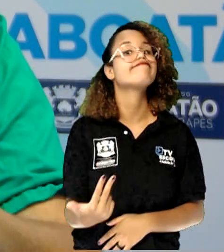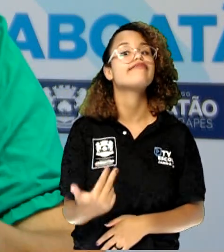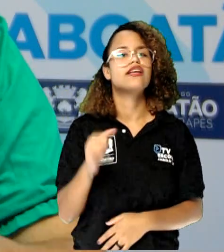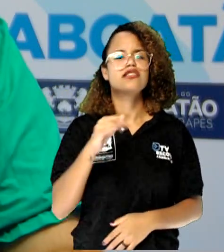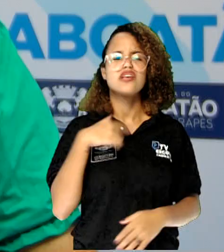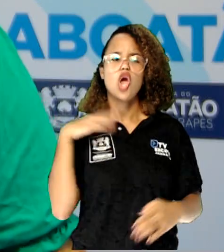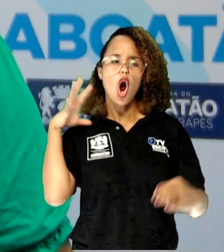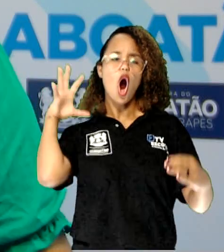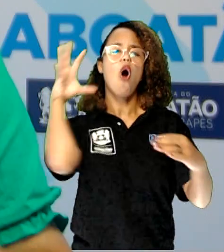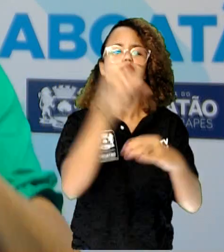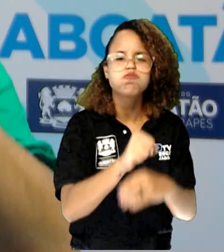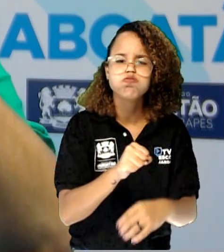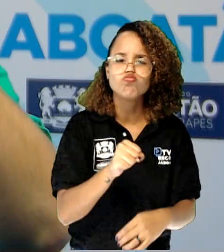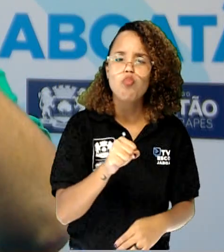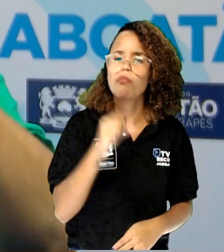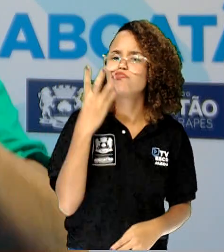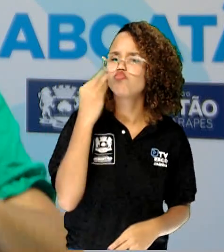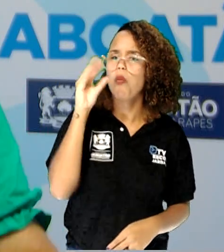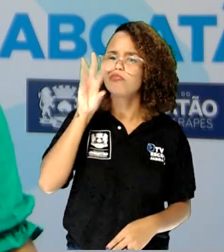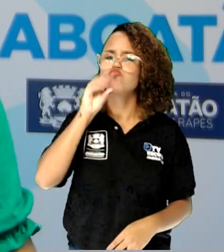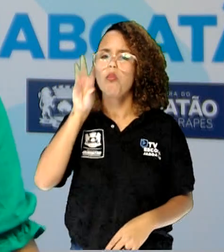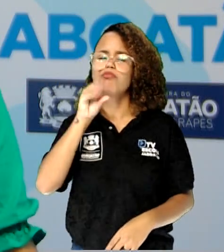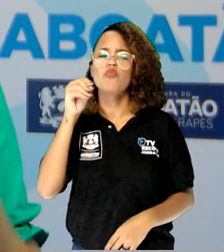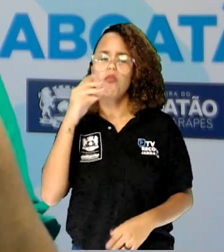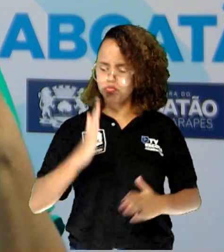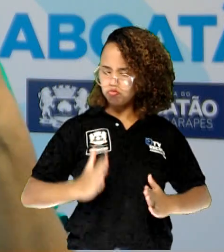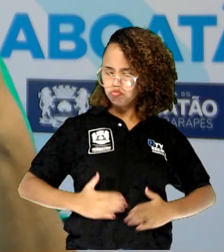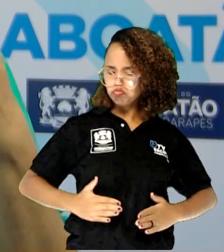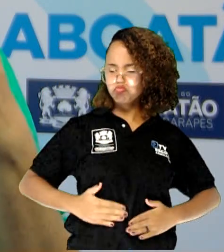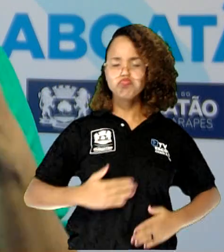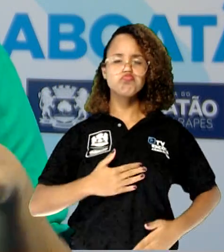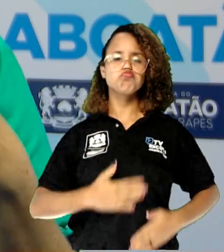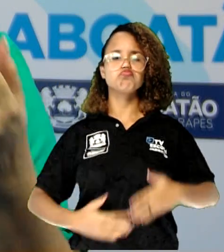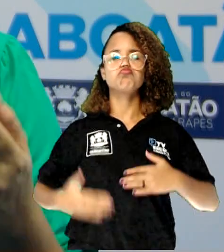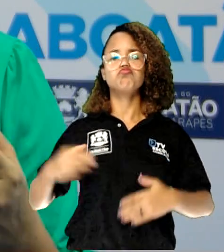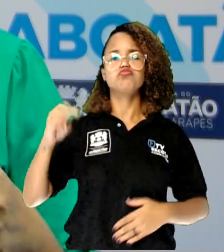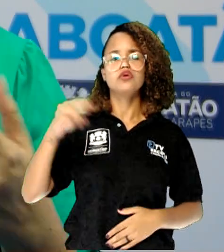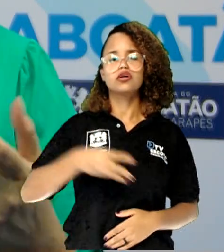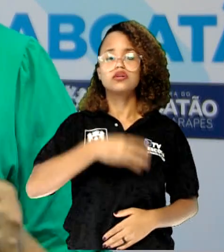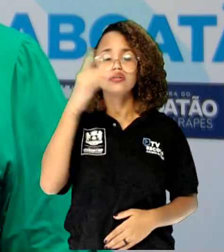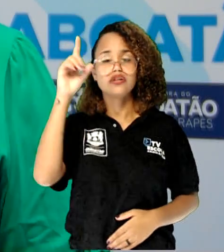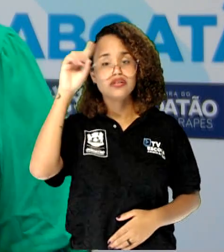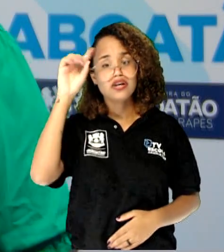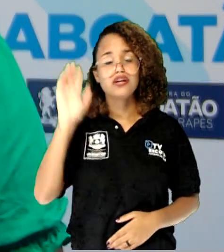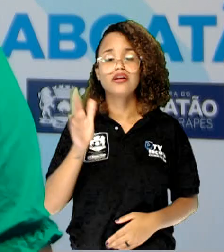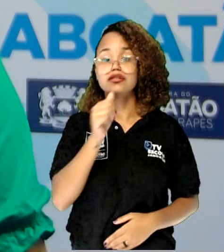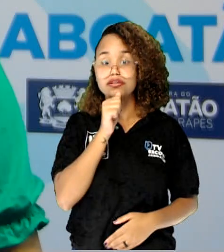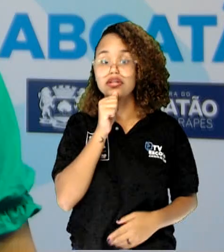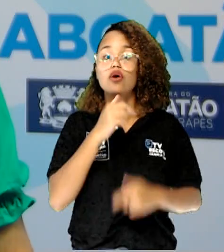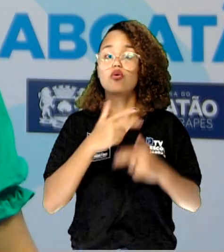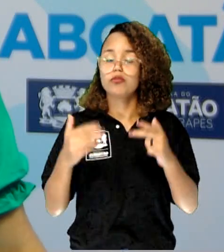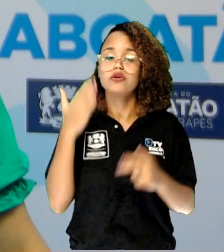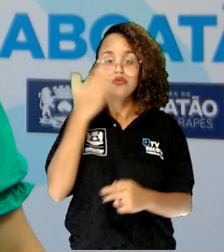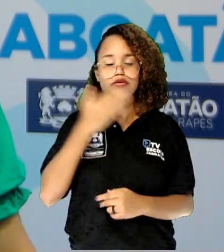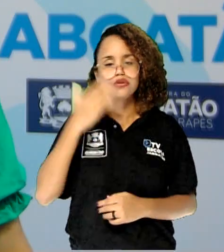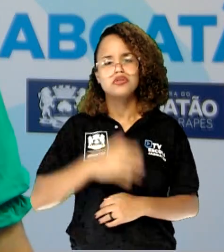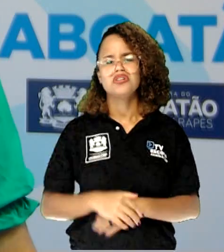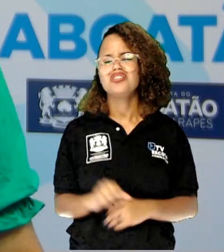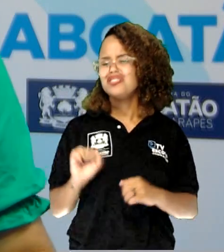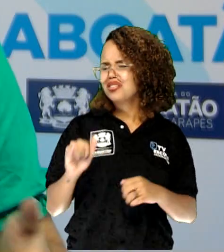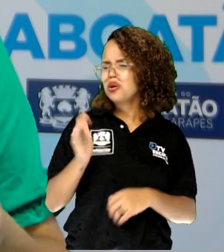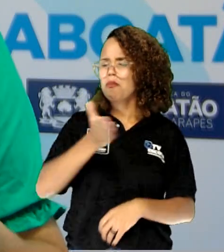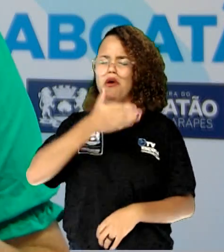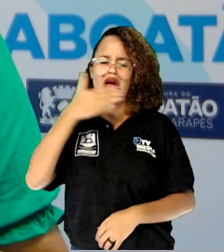uma abocanhada encheria com certeza minha pança por 3 dias e ainda tinha sobremesa. Que importa ser